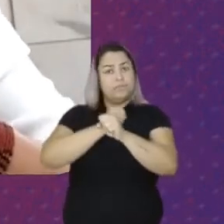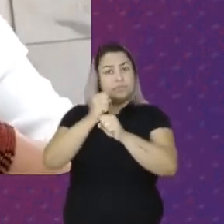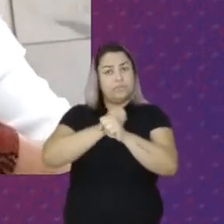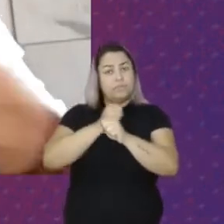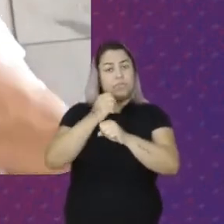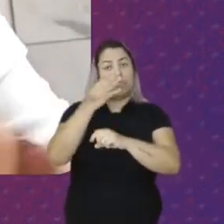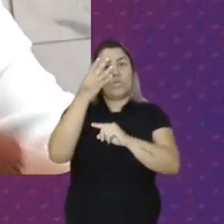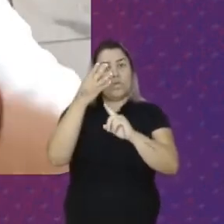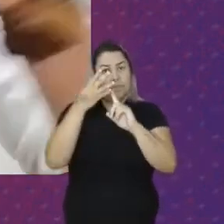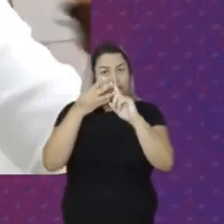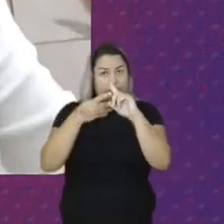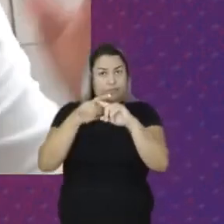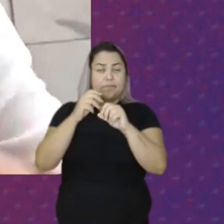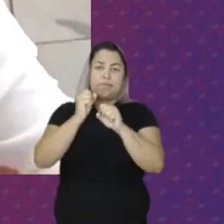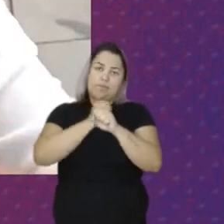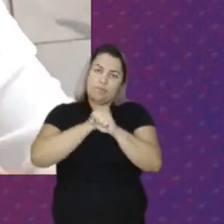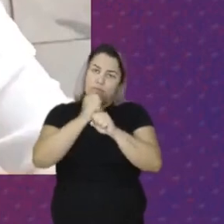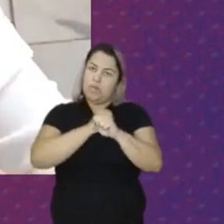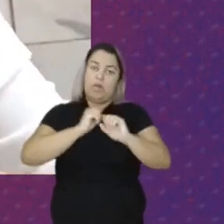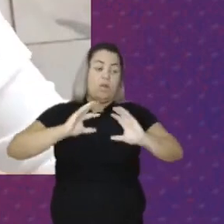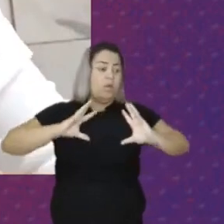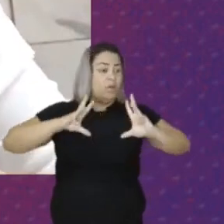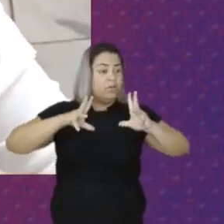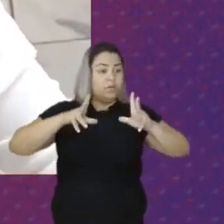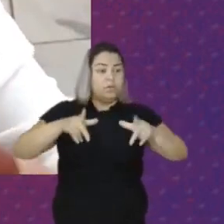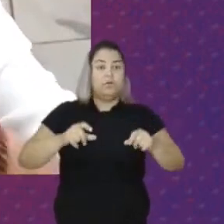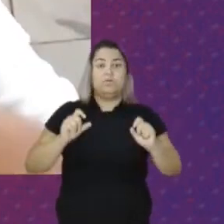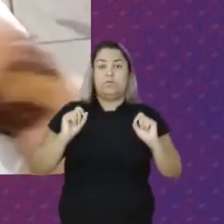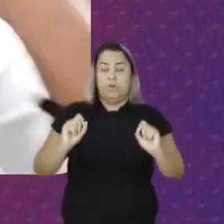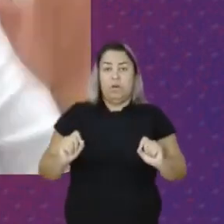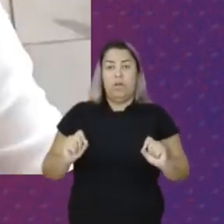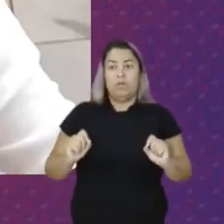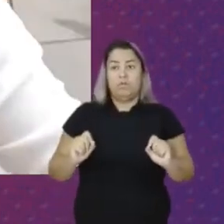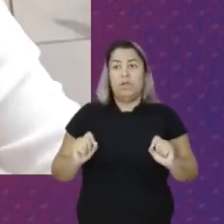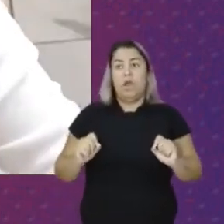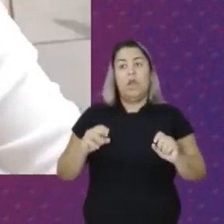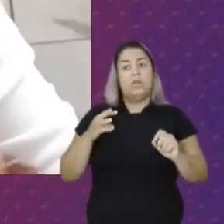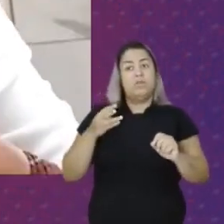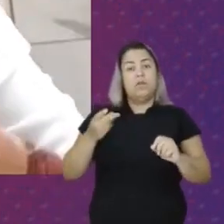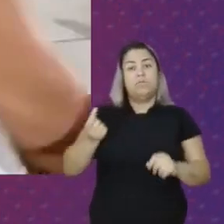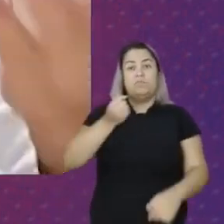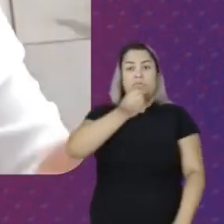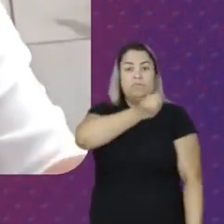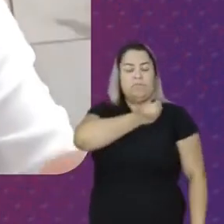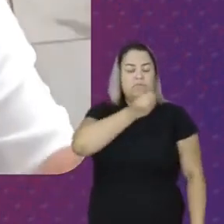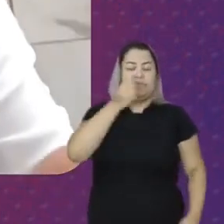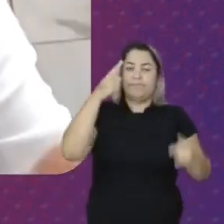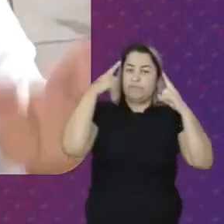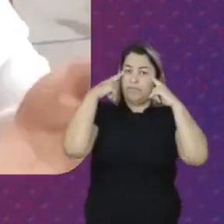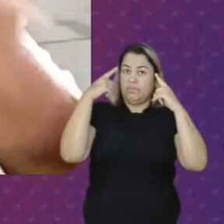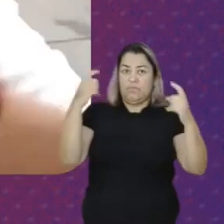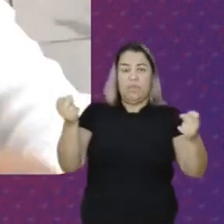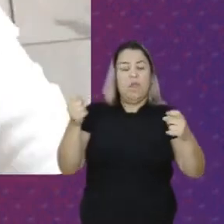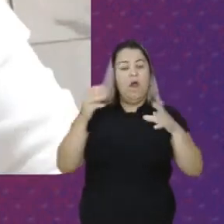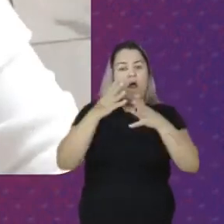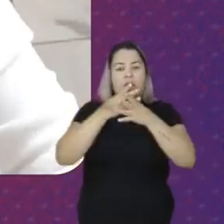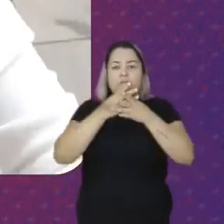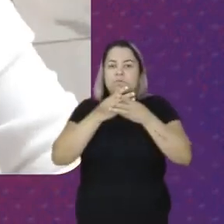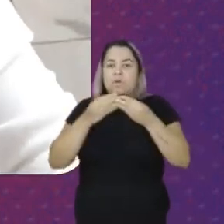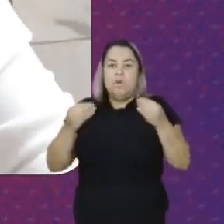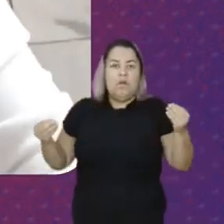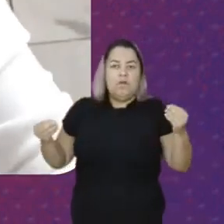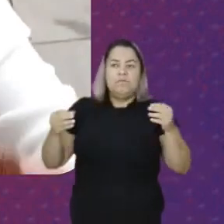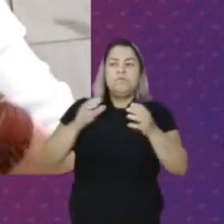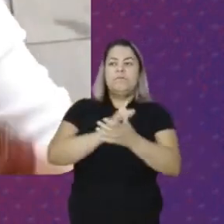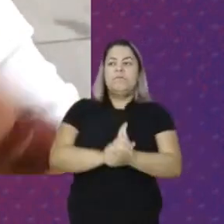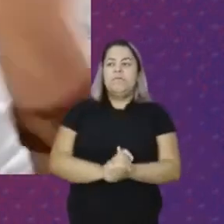últimos 4 anos, os índices todos dessas inúmeras violências contra as mulheres subiram. E em